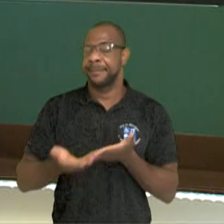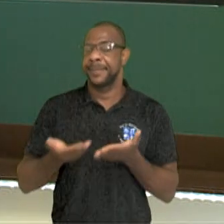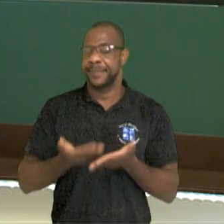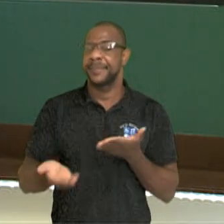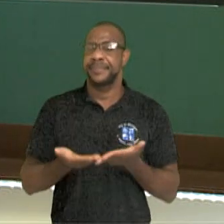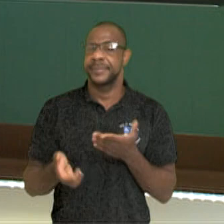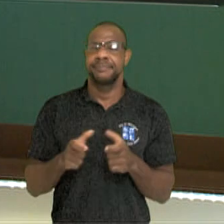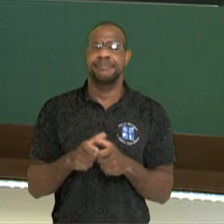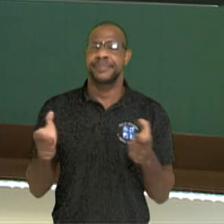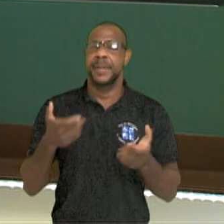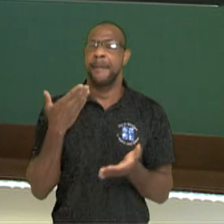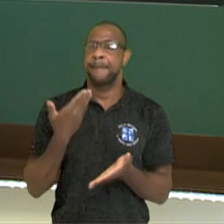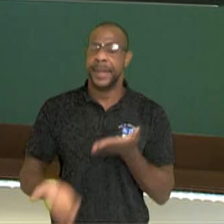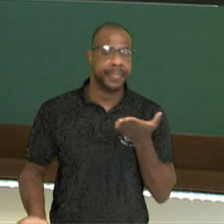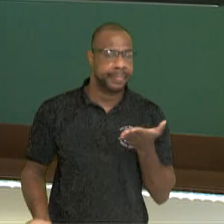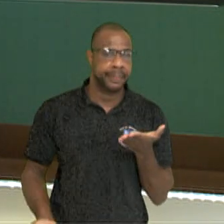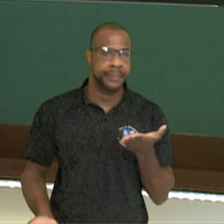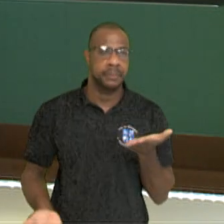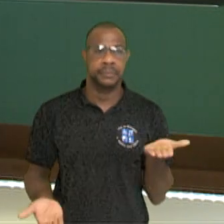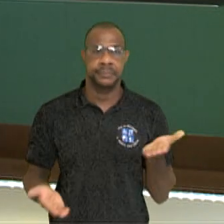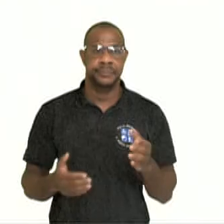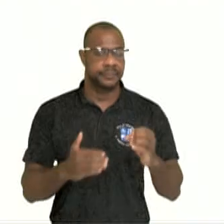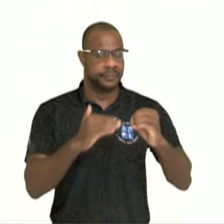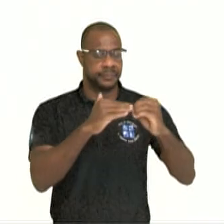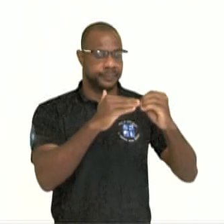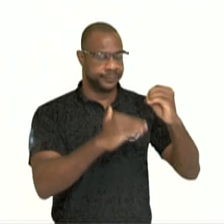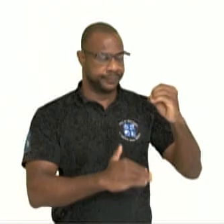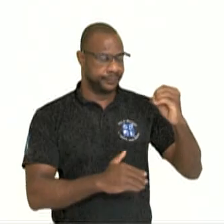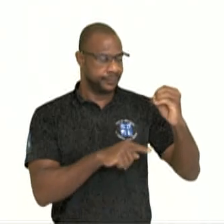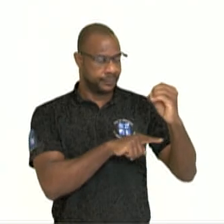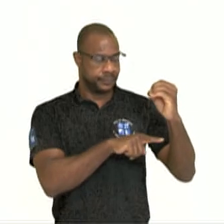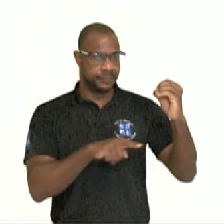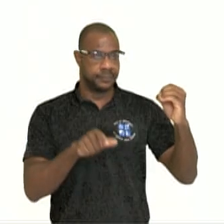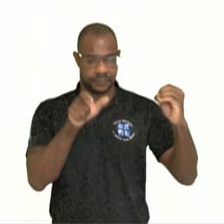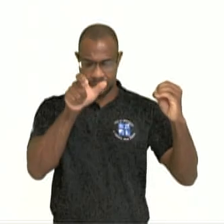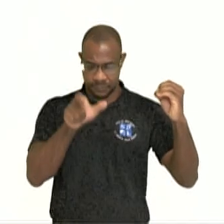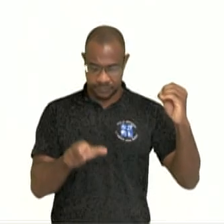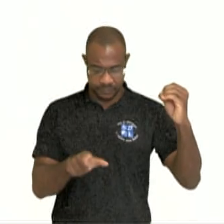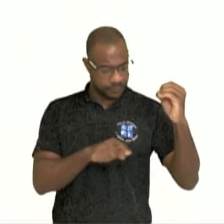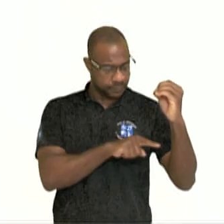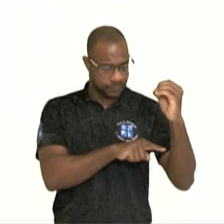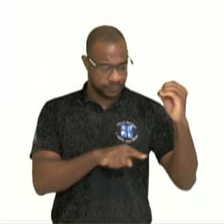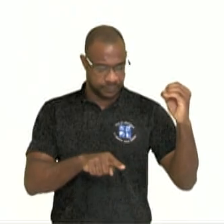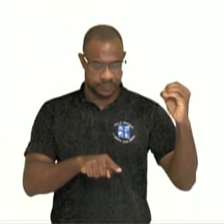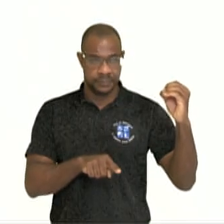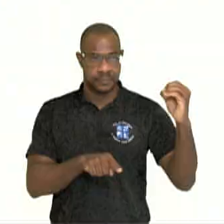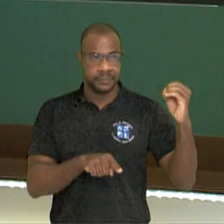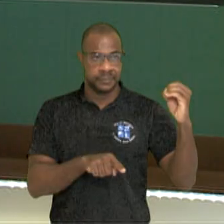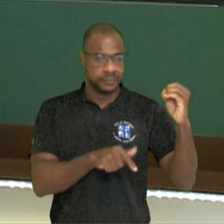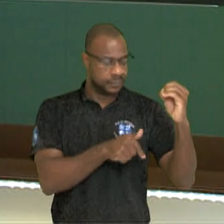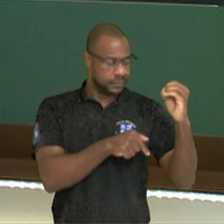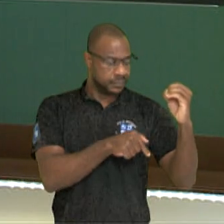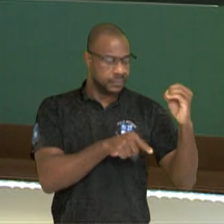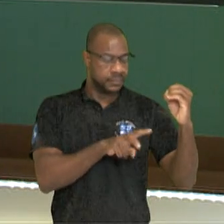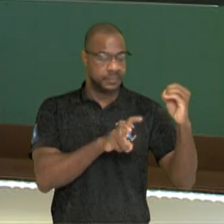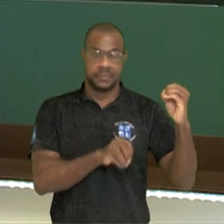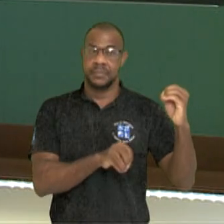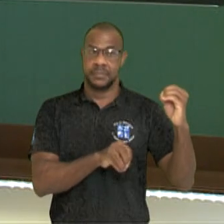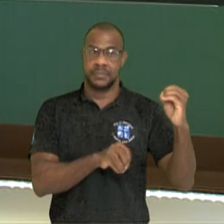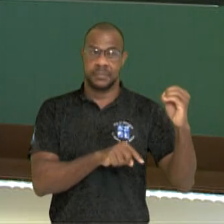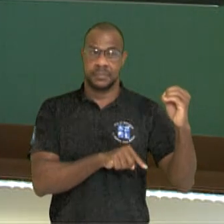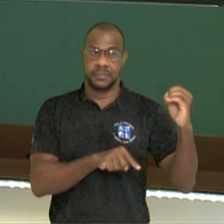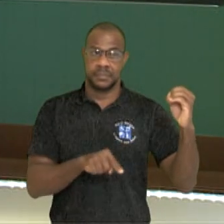só, prejuízo, valores abaixo de zero. Qual é o valor que está mais distante do zero? 750, né?